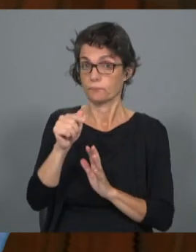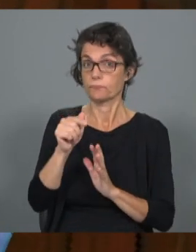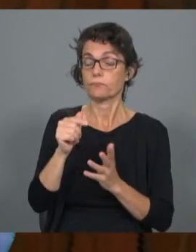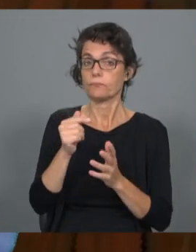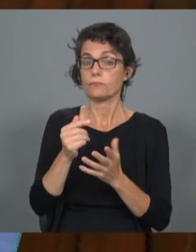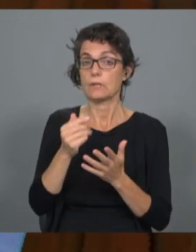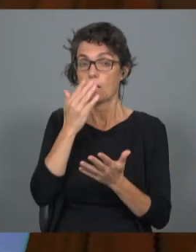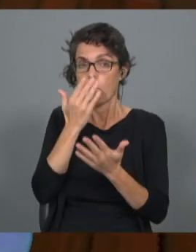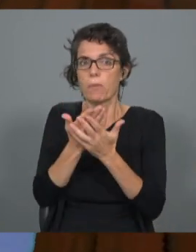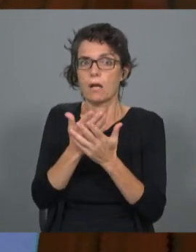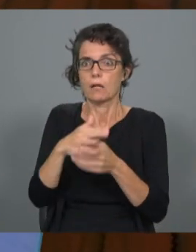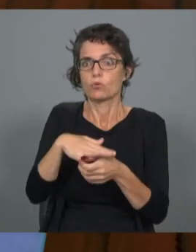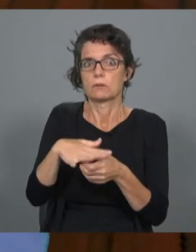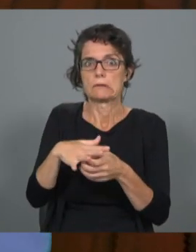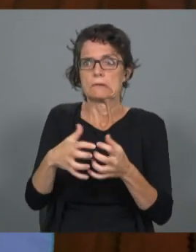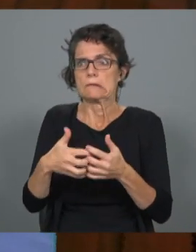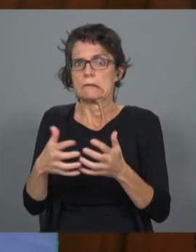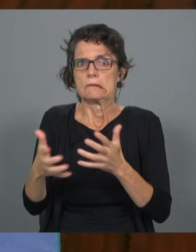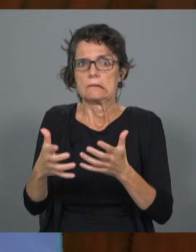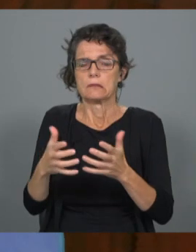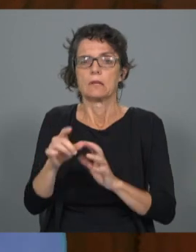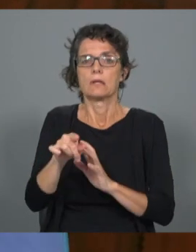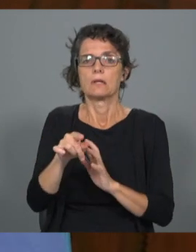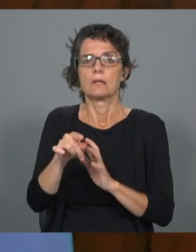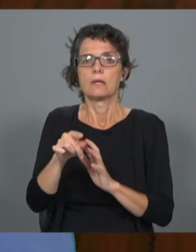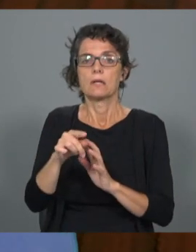Depois esta também é também uma região do território de Moçambique